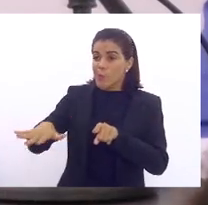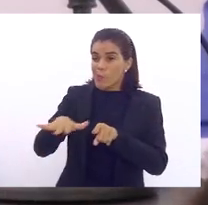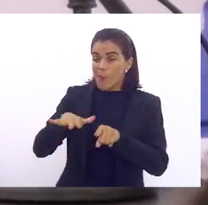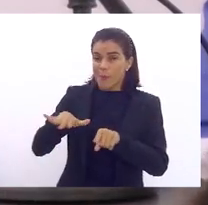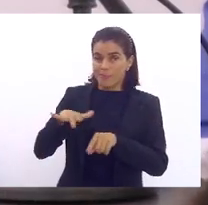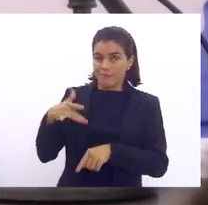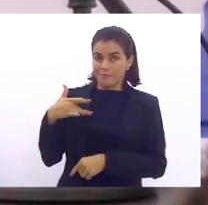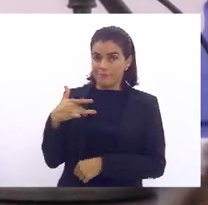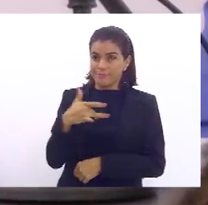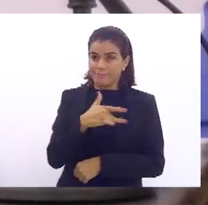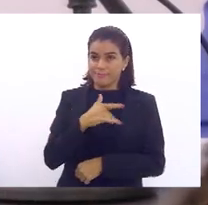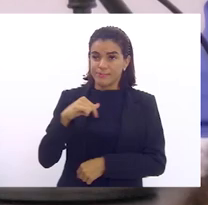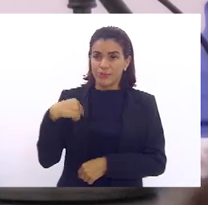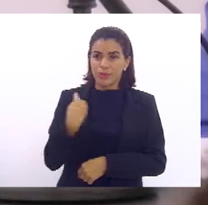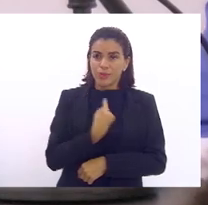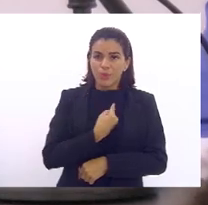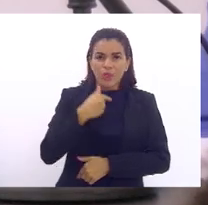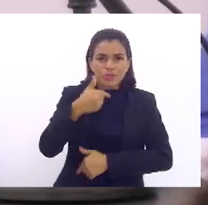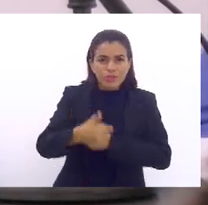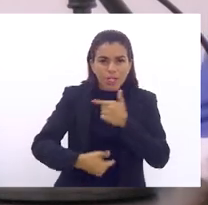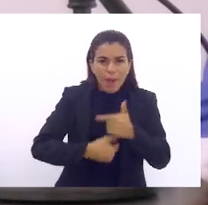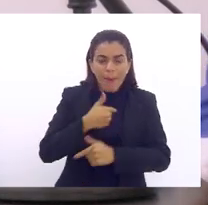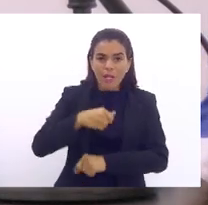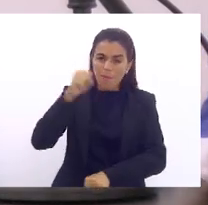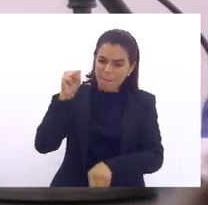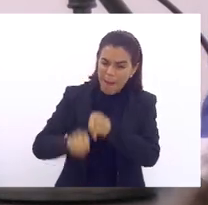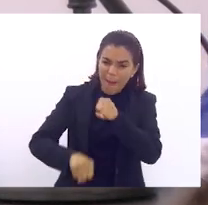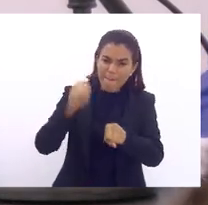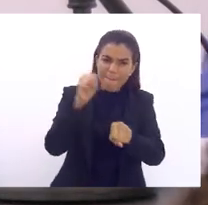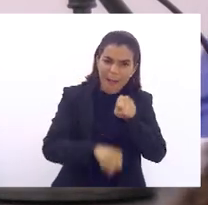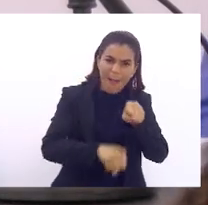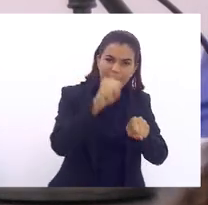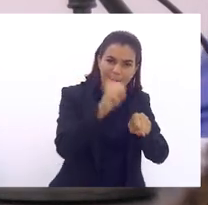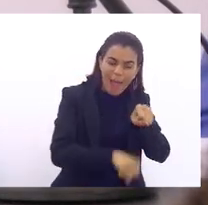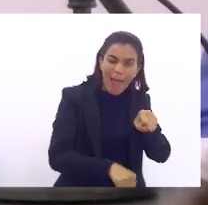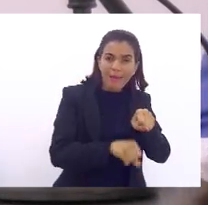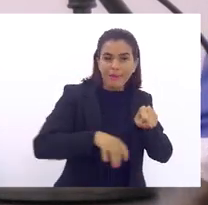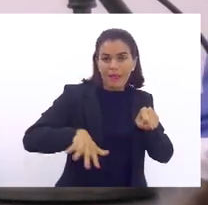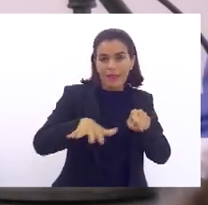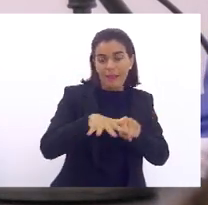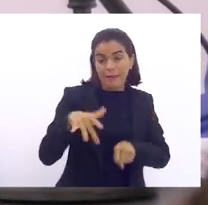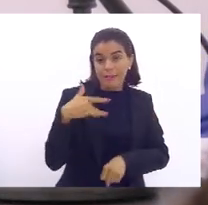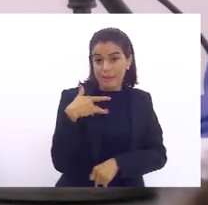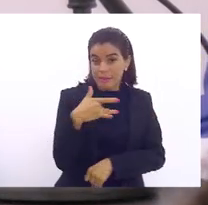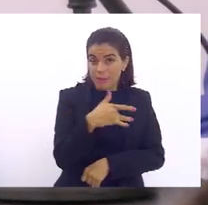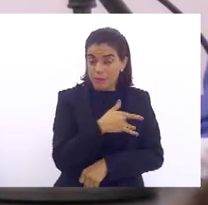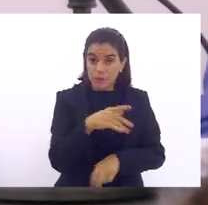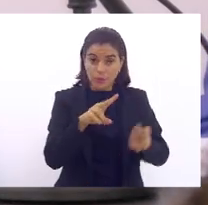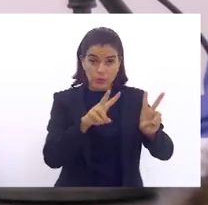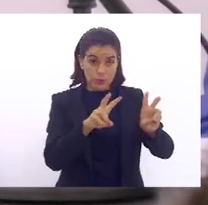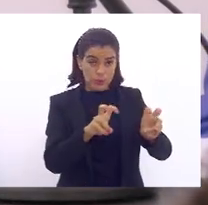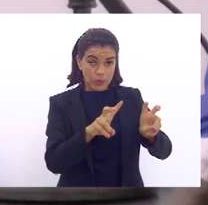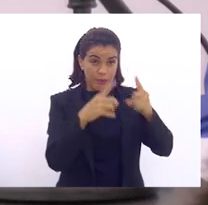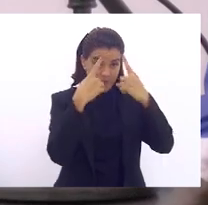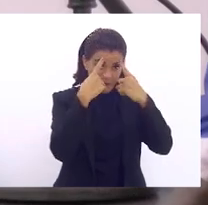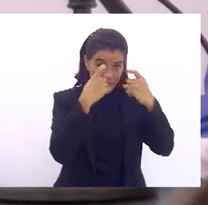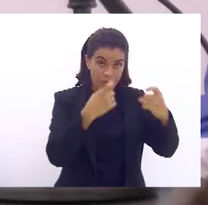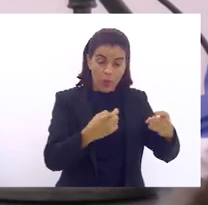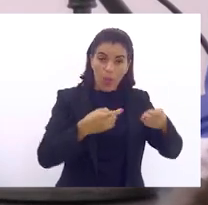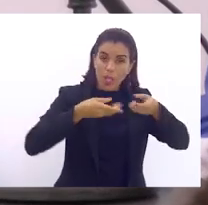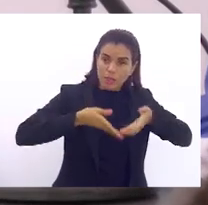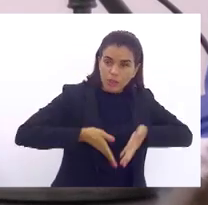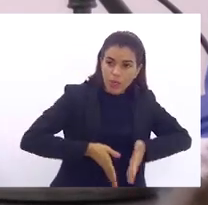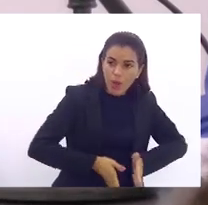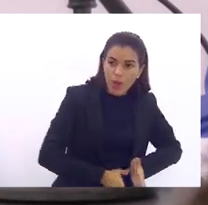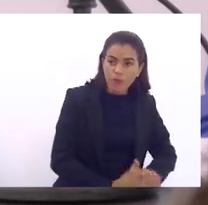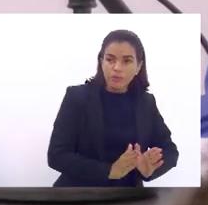saúde né A gente trabalha muito com as violações no sistema de saúde seja com relação à violência obstétrica e a gente sabe o